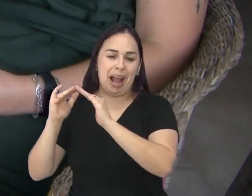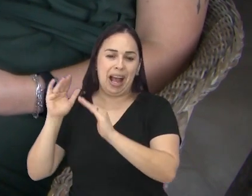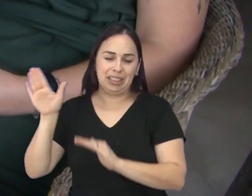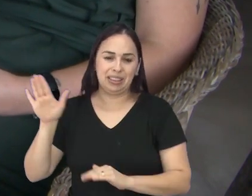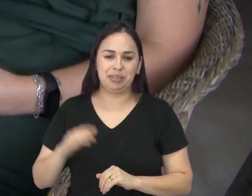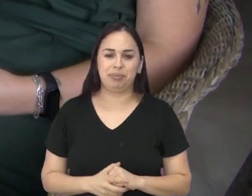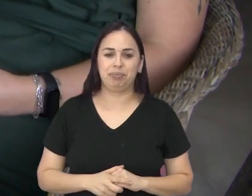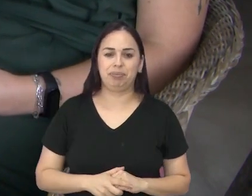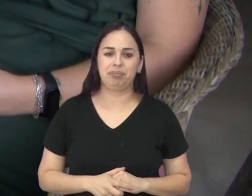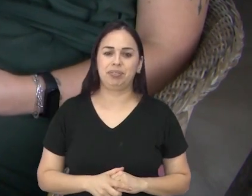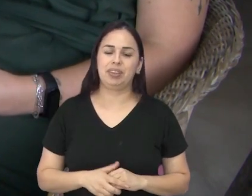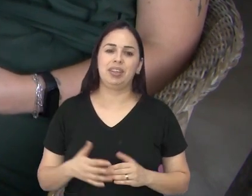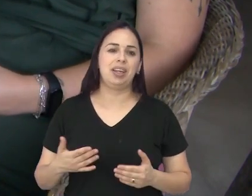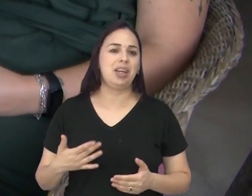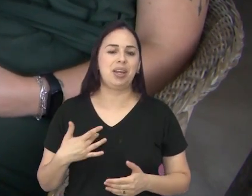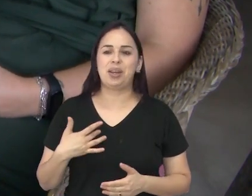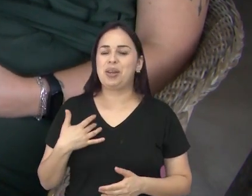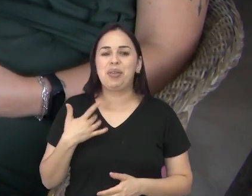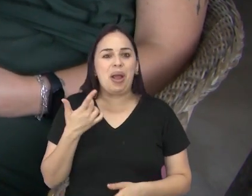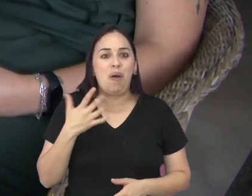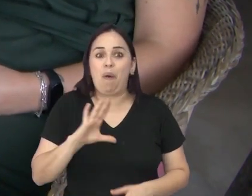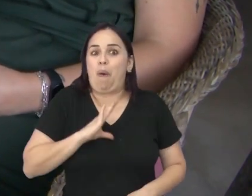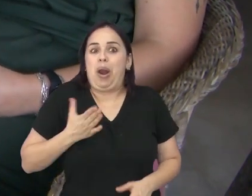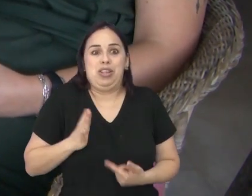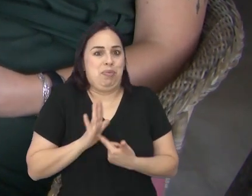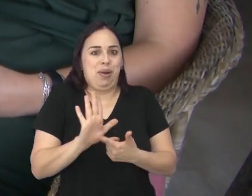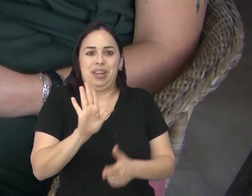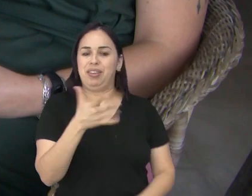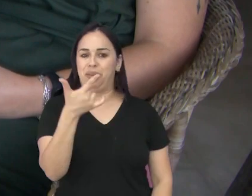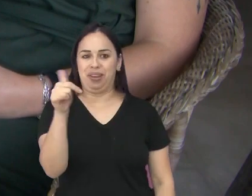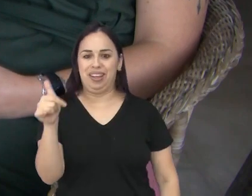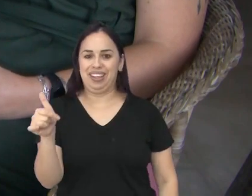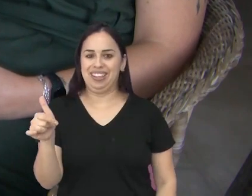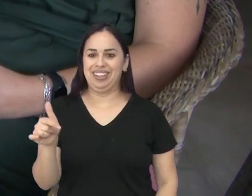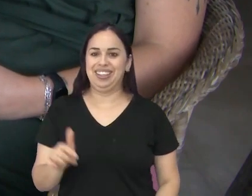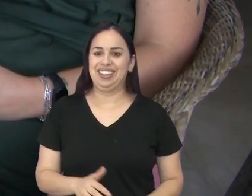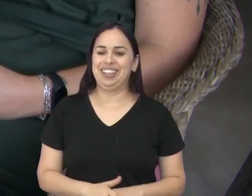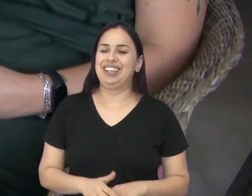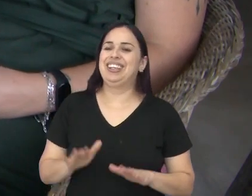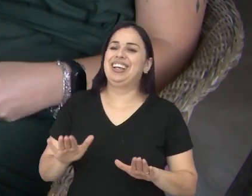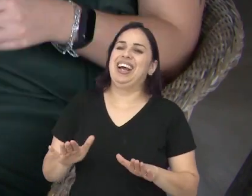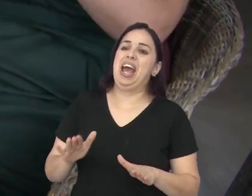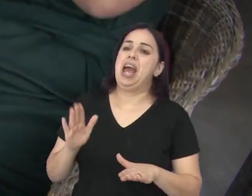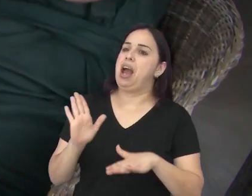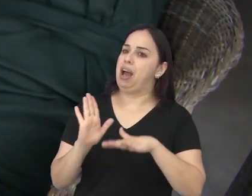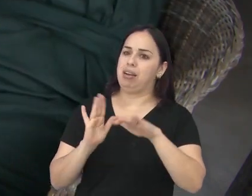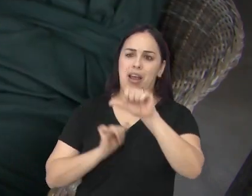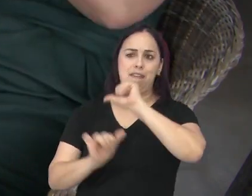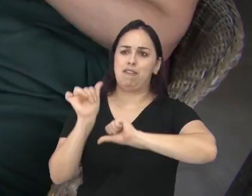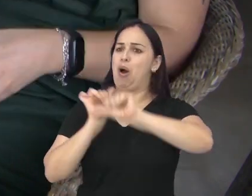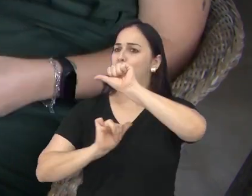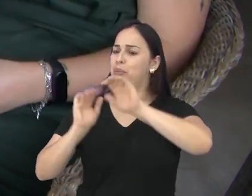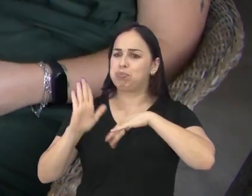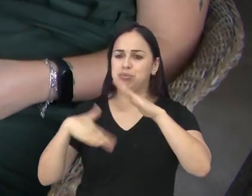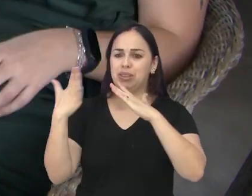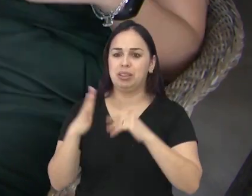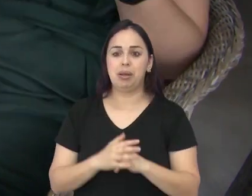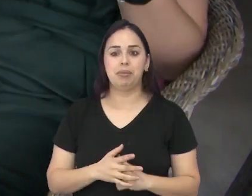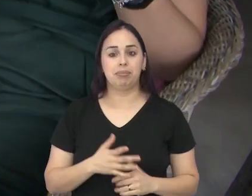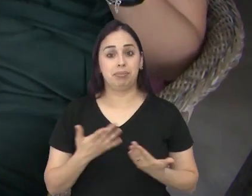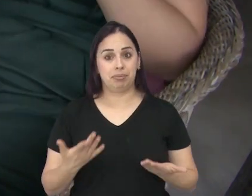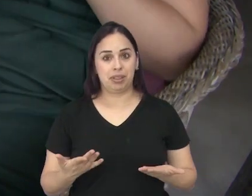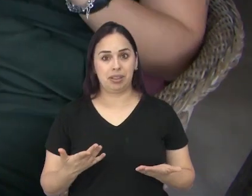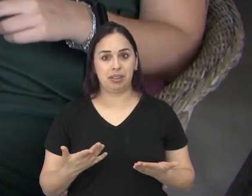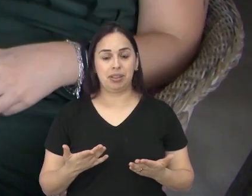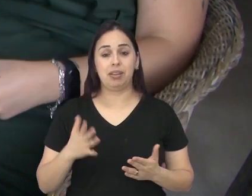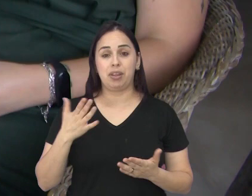uma pena. Tá bom. Eu não sei nem se eu tenho coragem de mostrar. Não, Tem imagina, esse problema. crescendo, né? Não, mas olha só, agora a